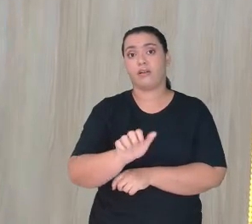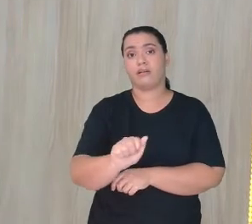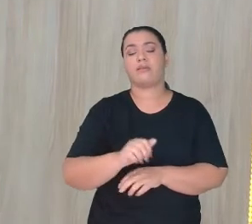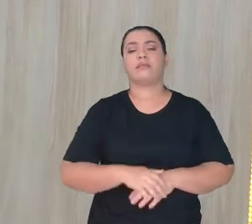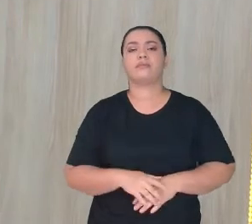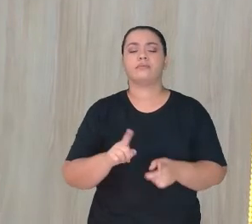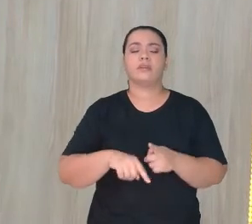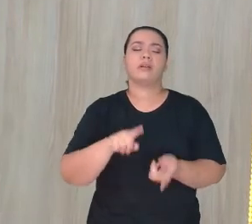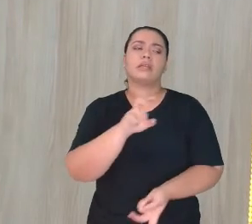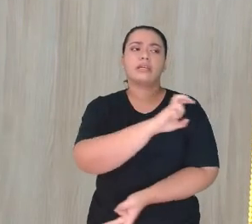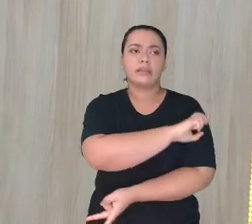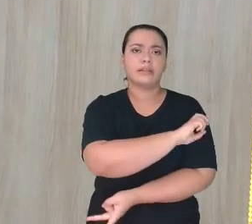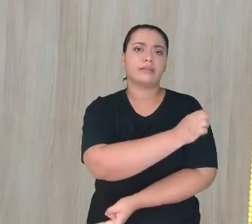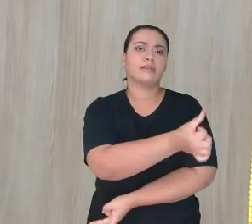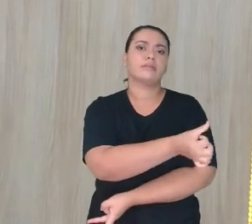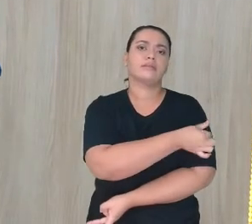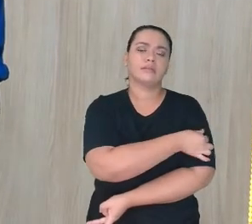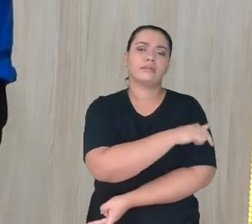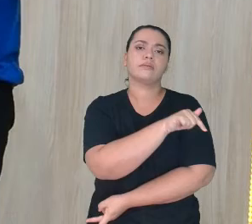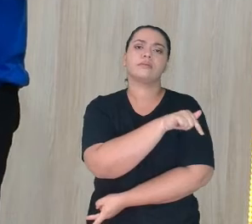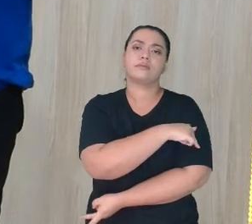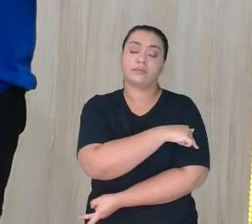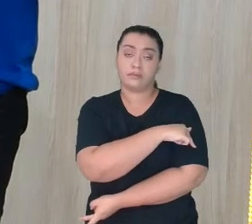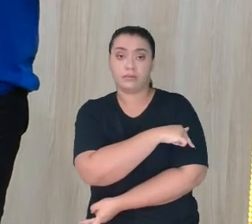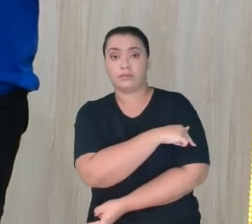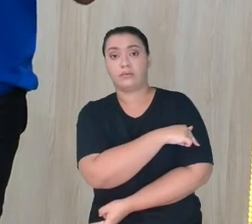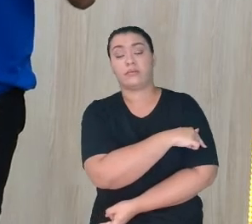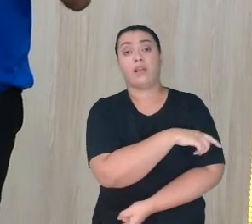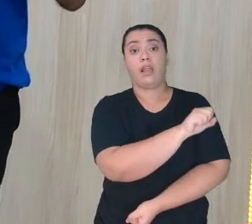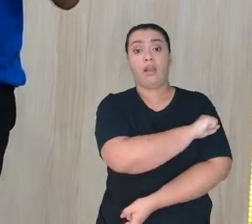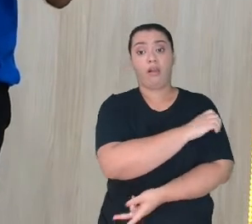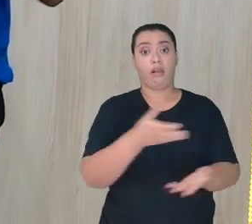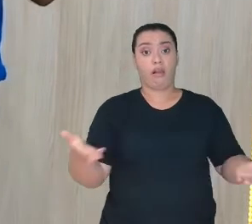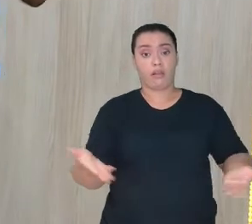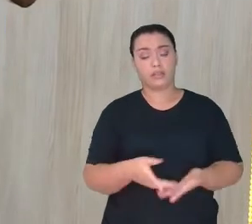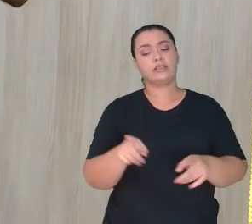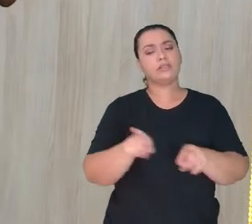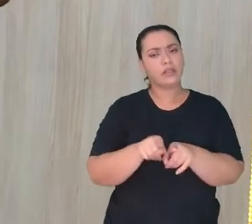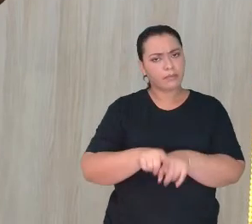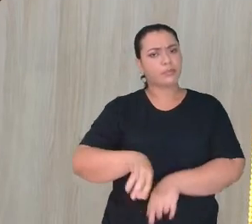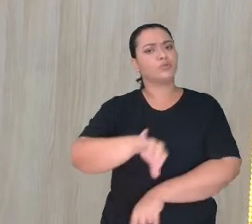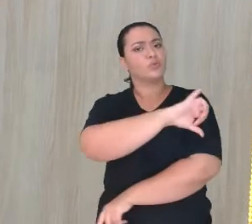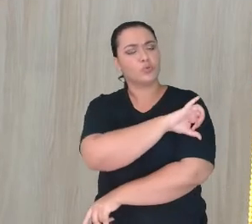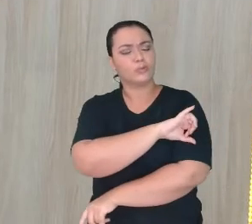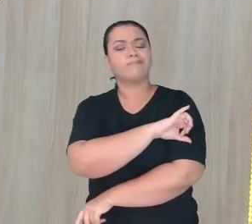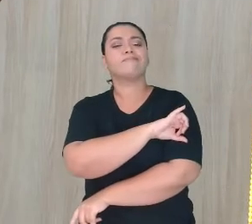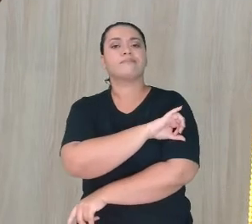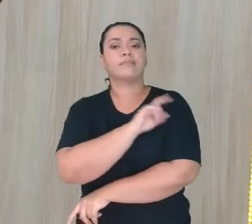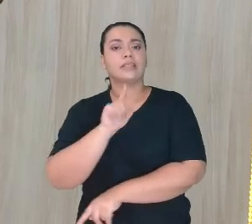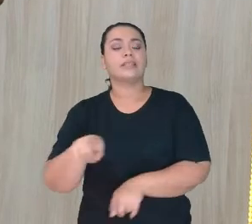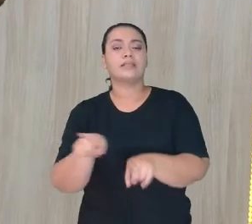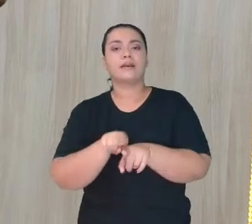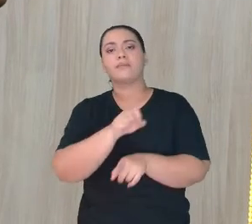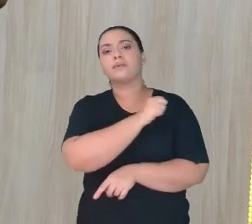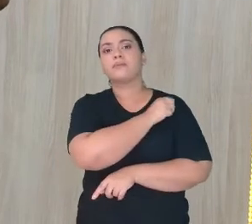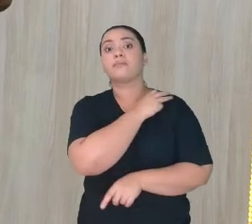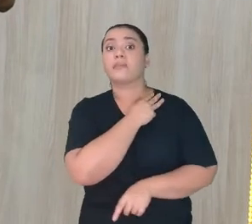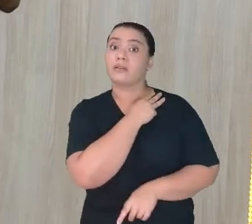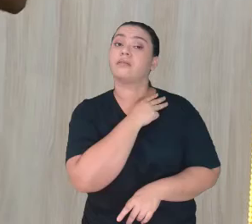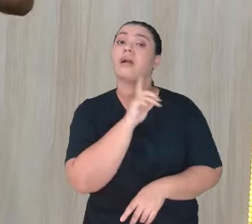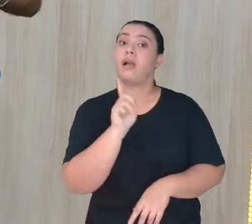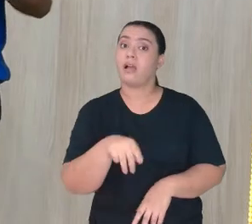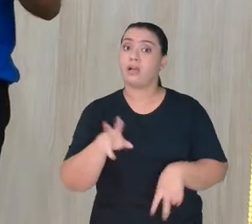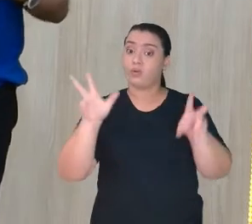vê isso, no 6º ano você vê isso, no 7º, tá vendo no 8º, vai ver no 9º e vai ver no ensino médio. É um